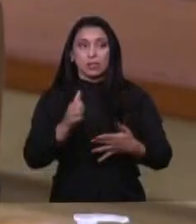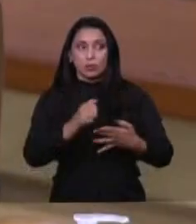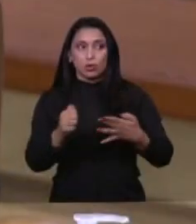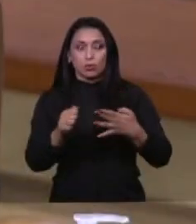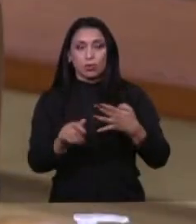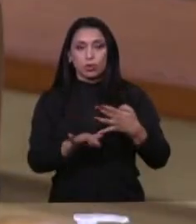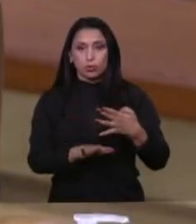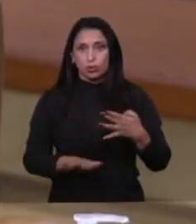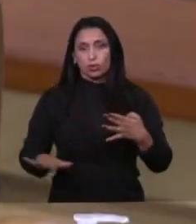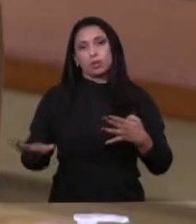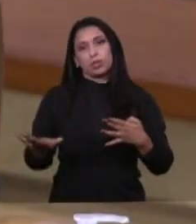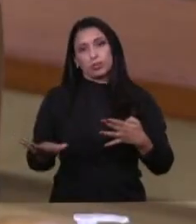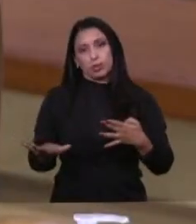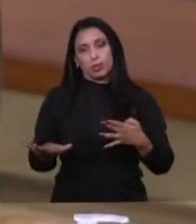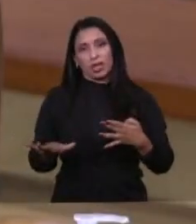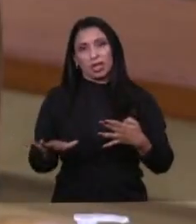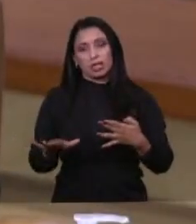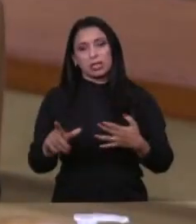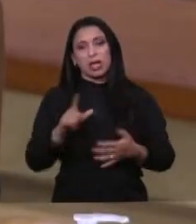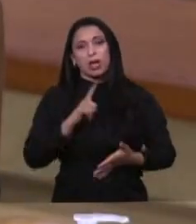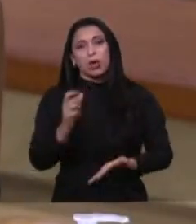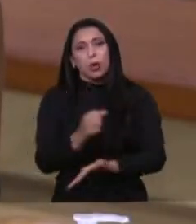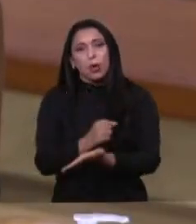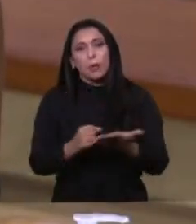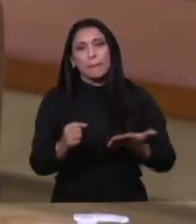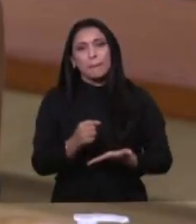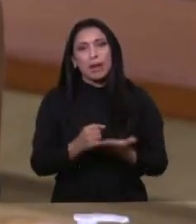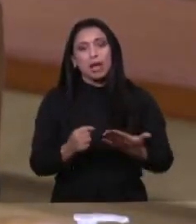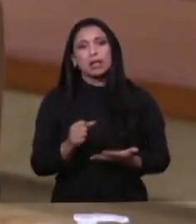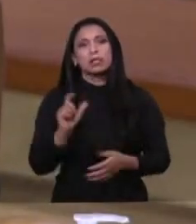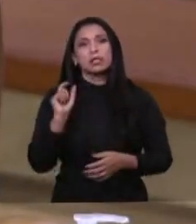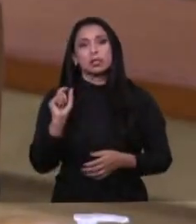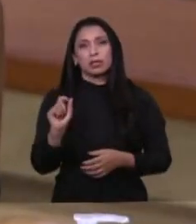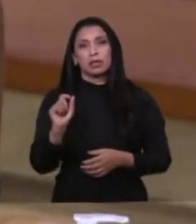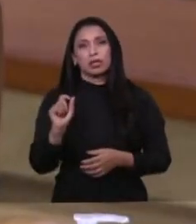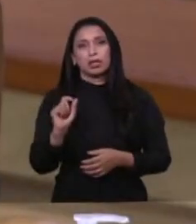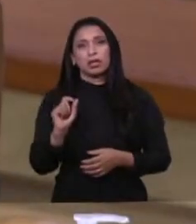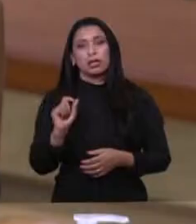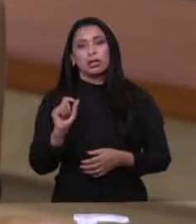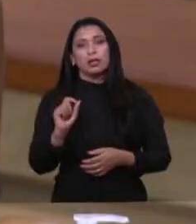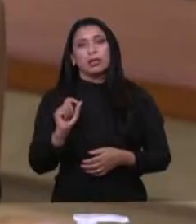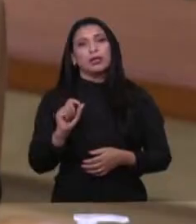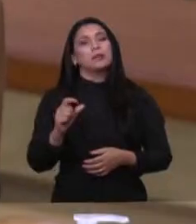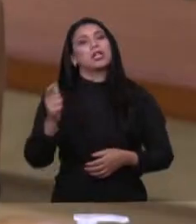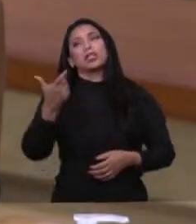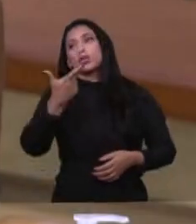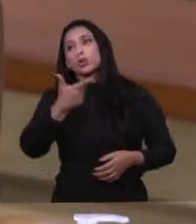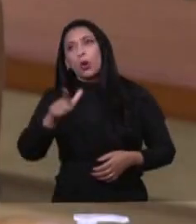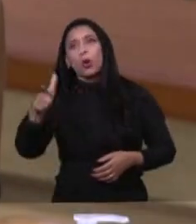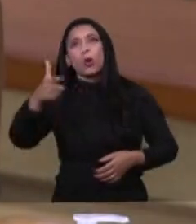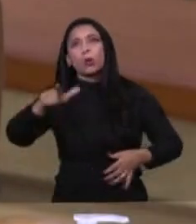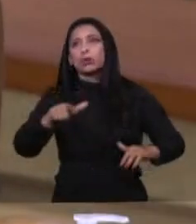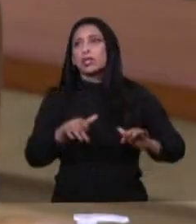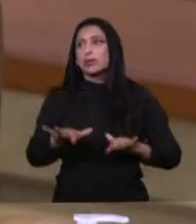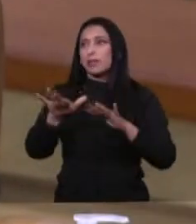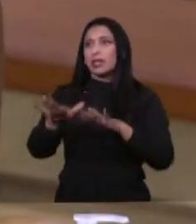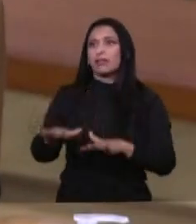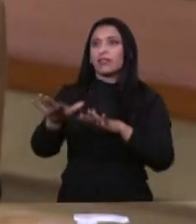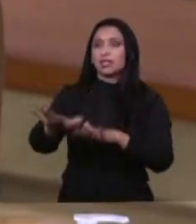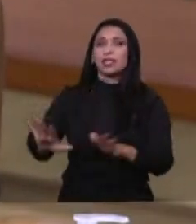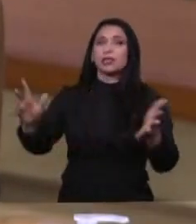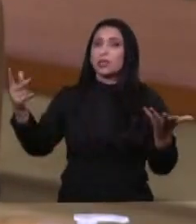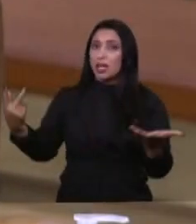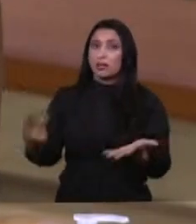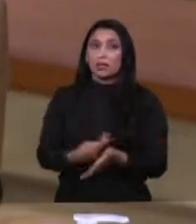jurisprudência que vai servir de parâmetro para todas as outras manifestações, queiramos nós ou